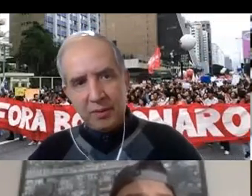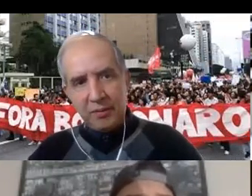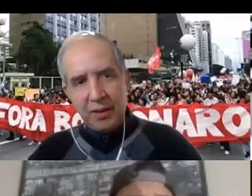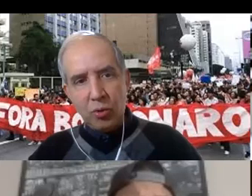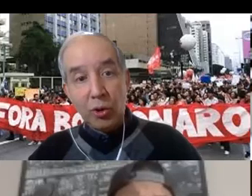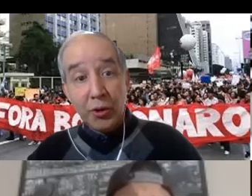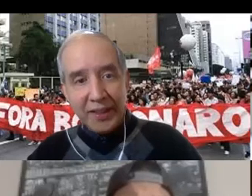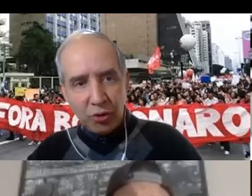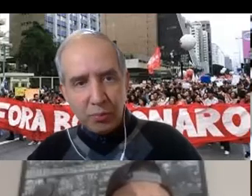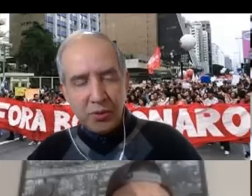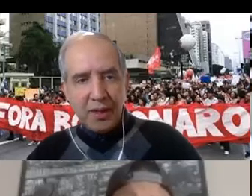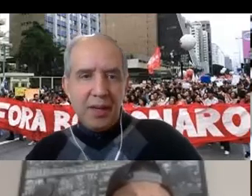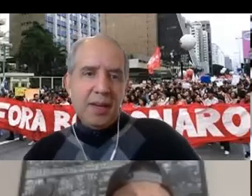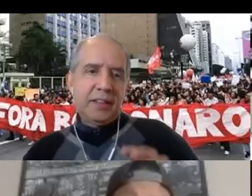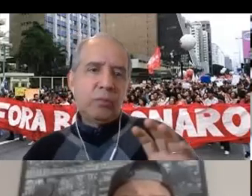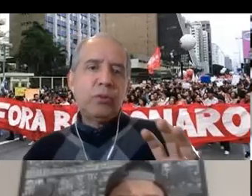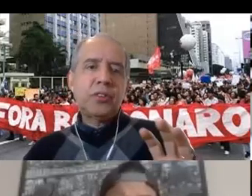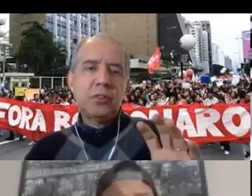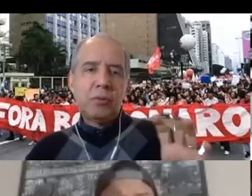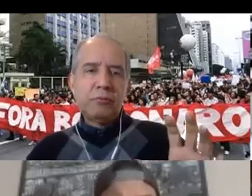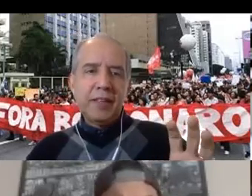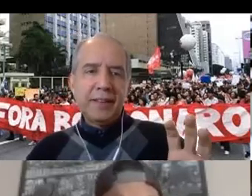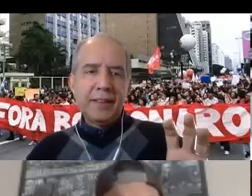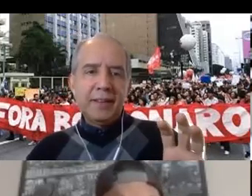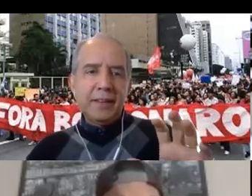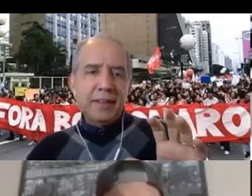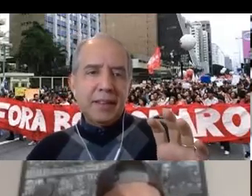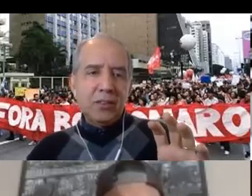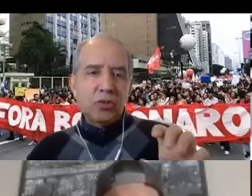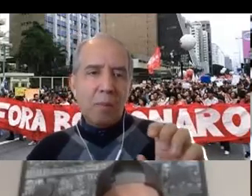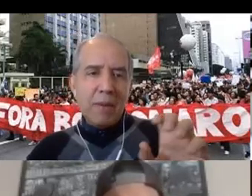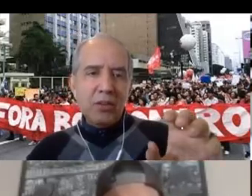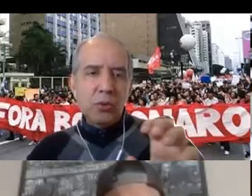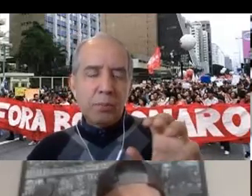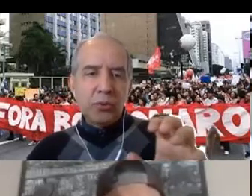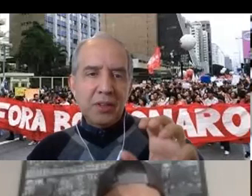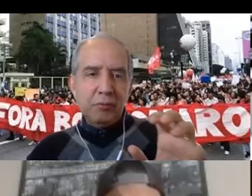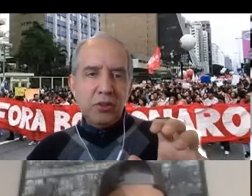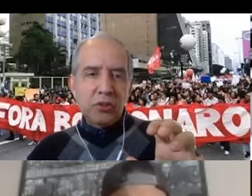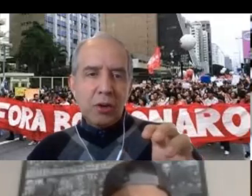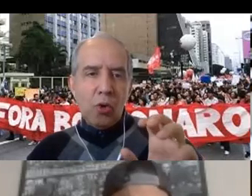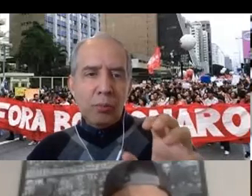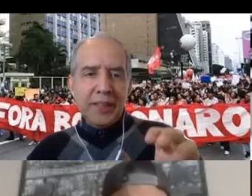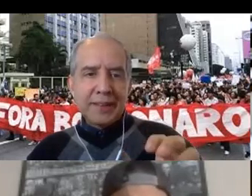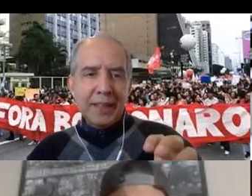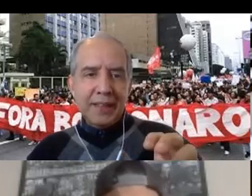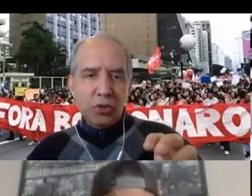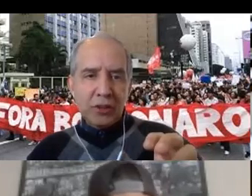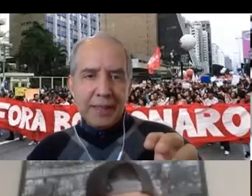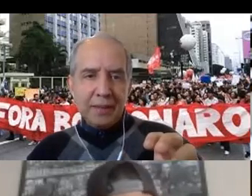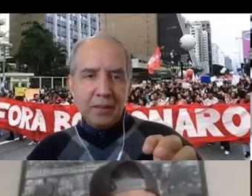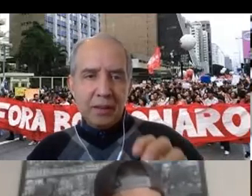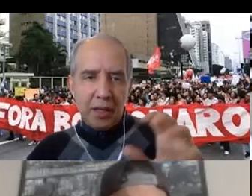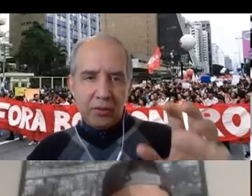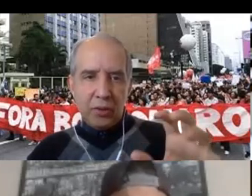racismo, né? Colorismo. Então, vocês vão ver que somente do ponto de vista